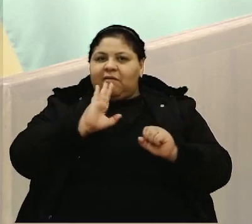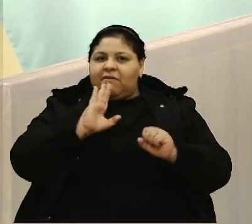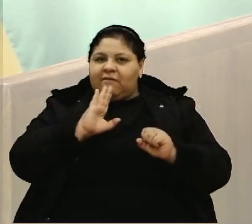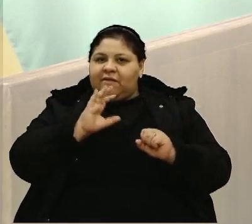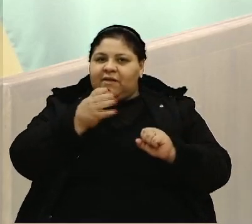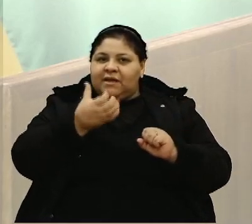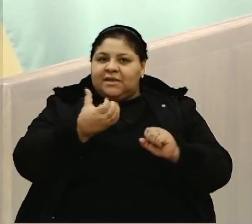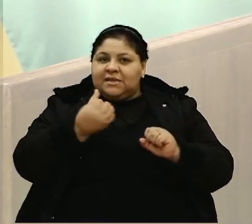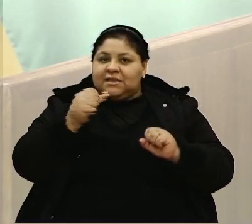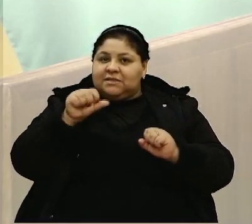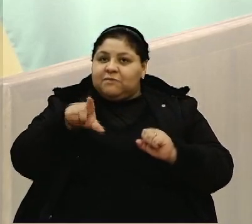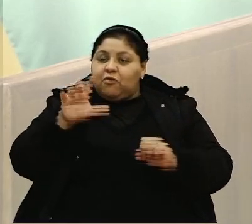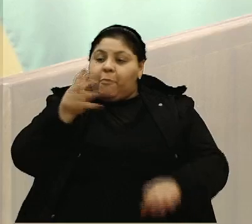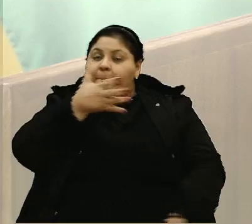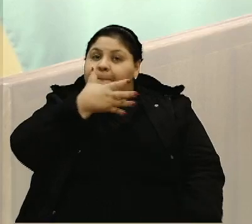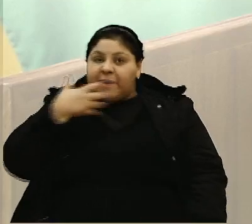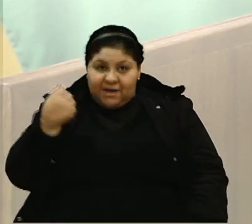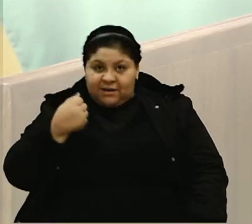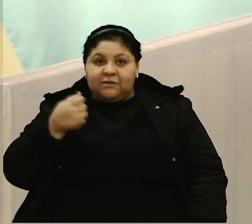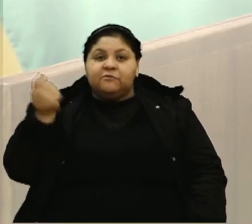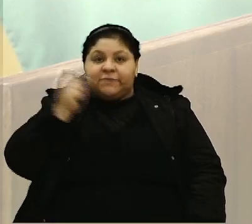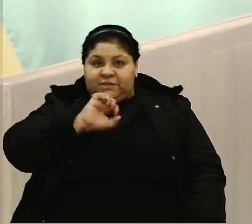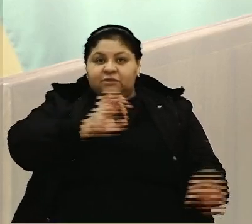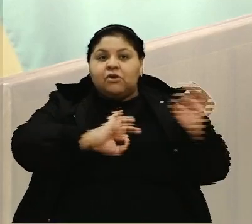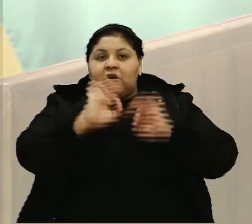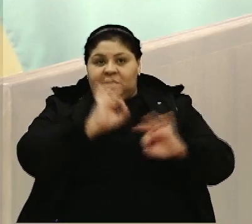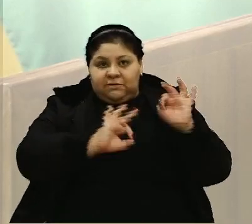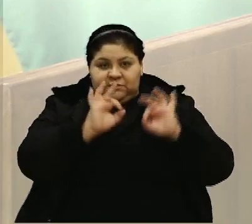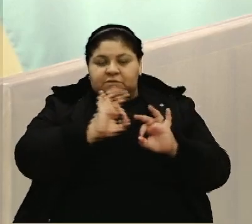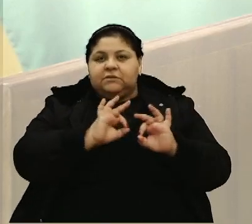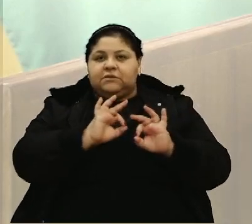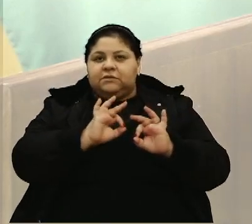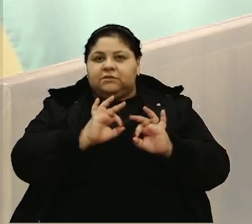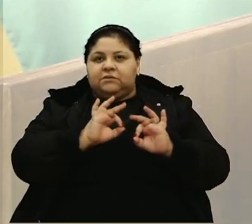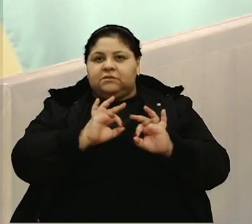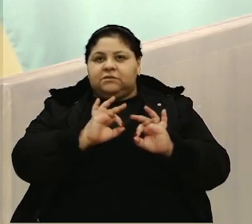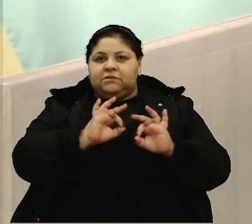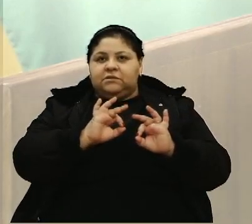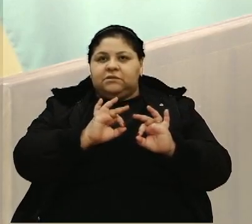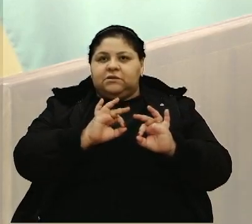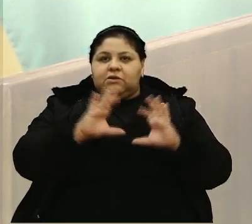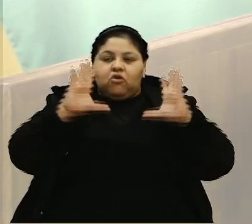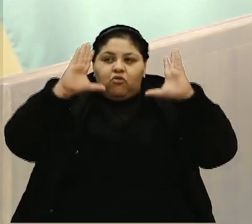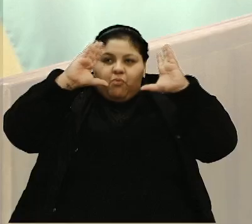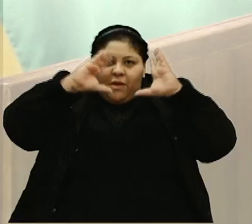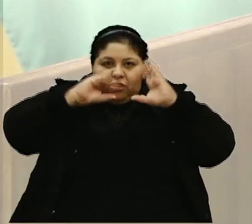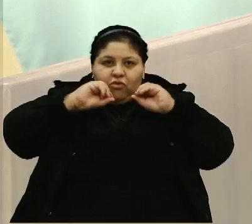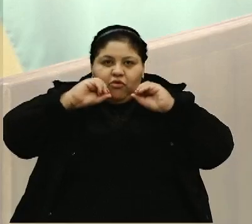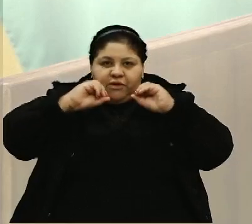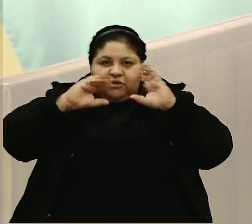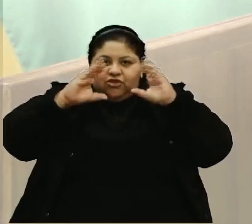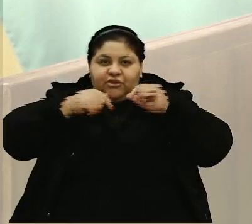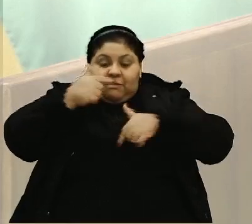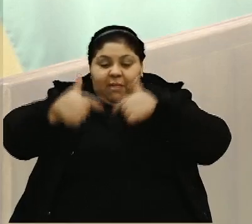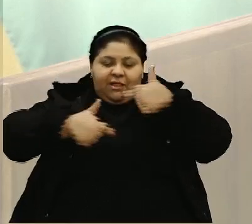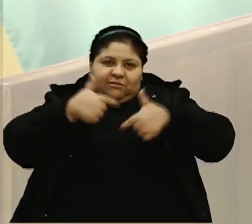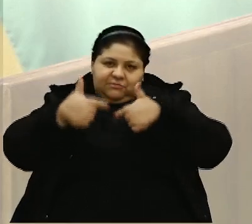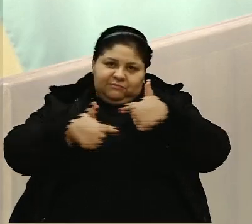6.000 pães precisam ser preparados, né? Passam uma noite fazendo molho, trabalhando,